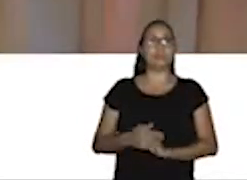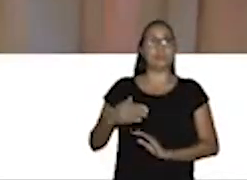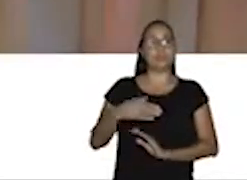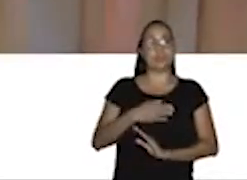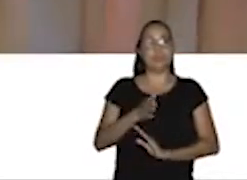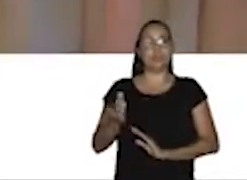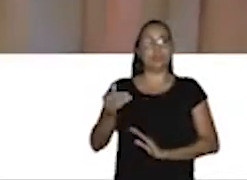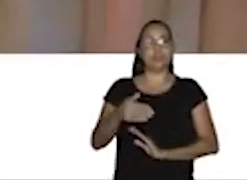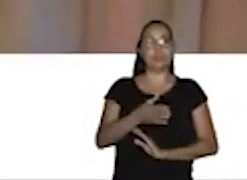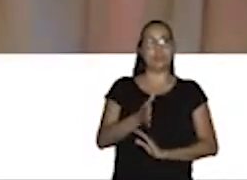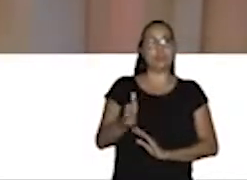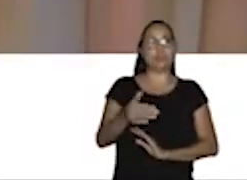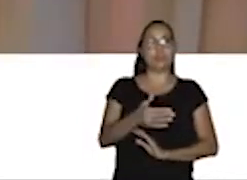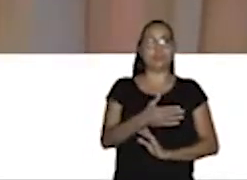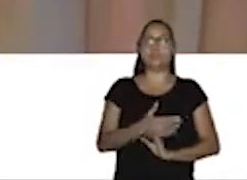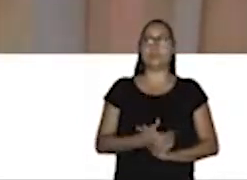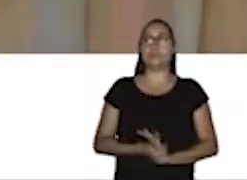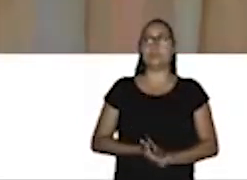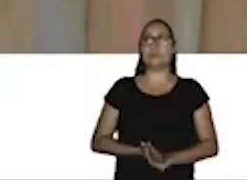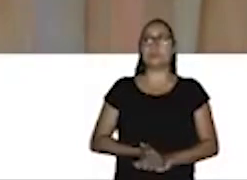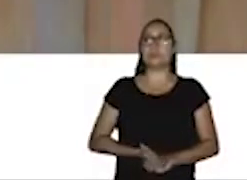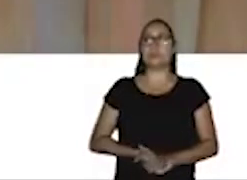zigue-zague. Tava bêbado.